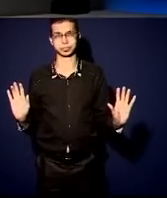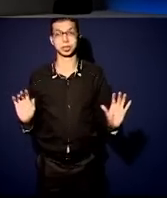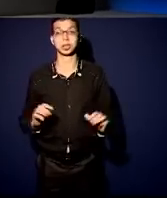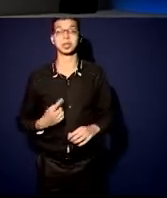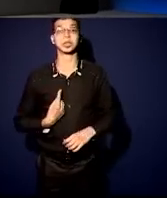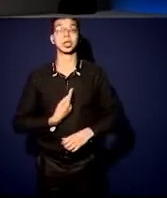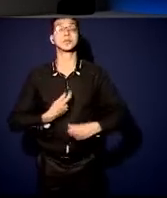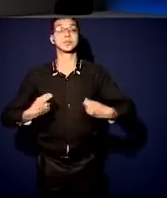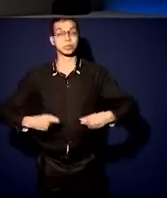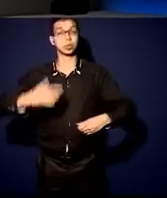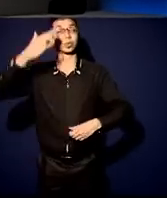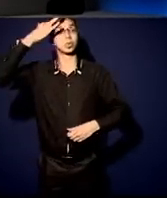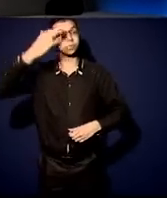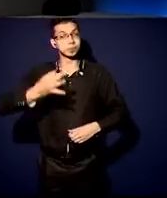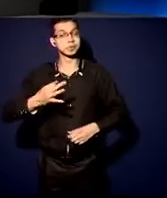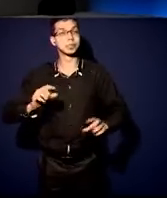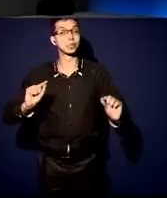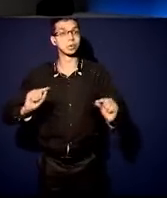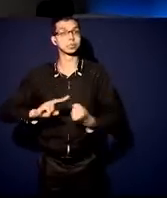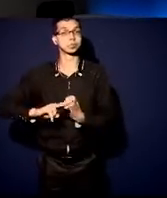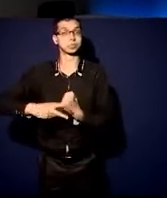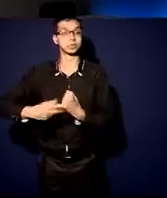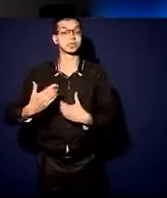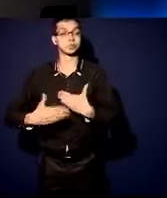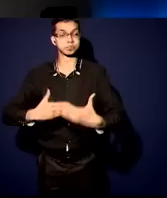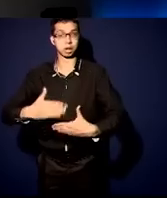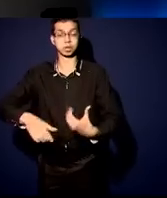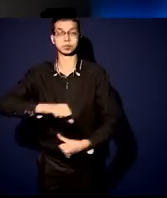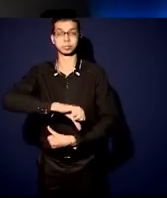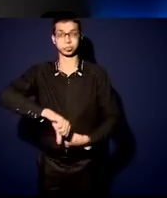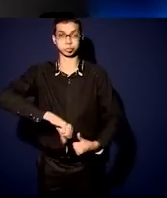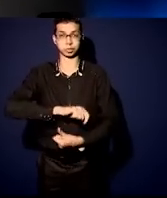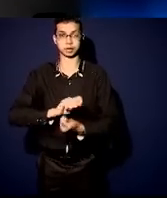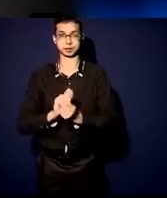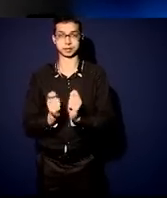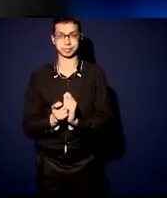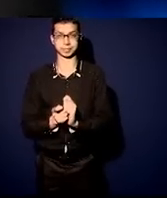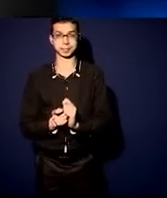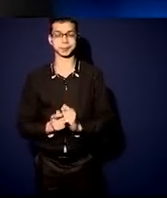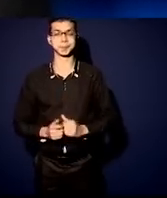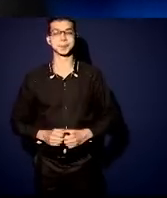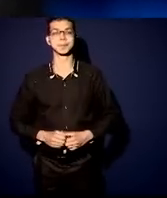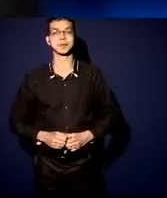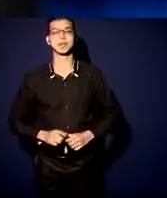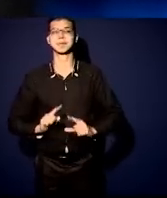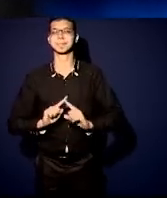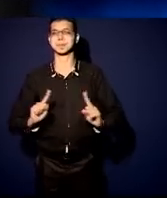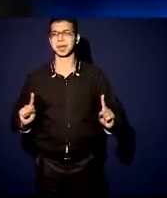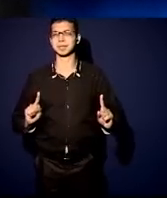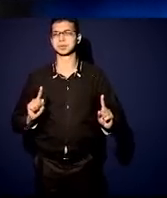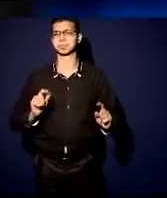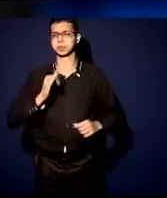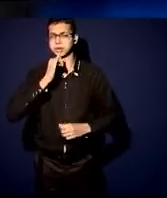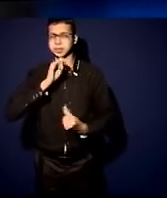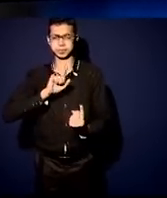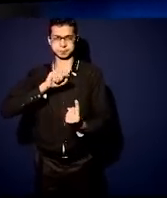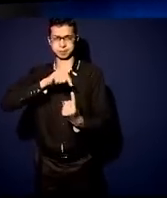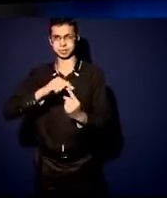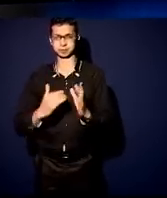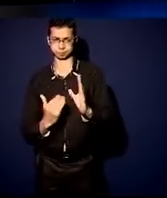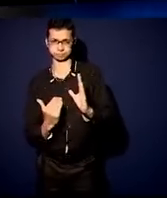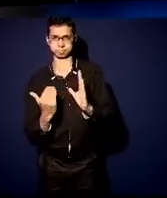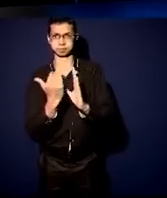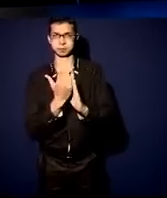custos da transição Mas levar em consideração os custos da transição significa elevar a meta é